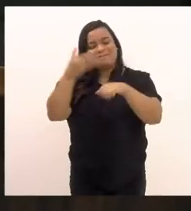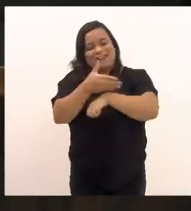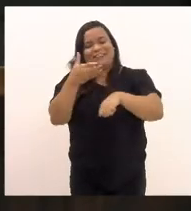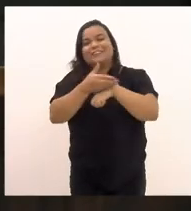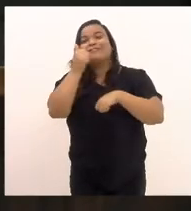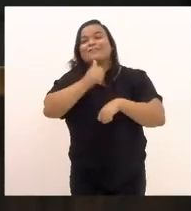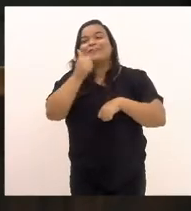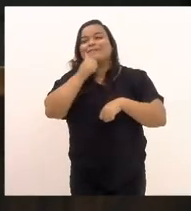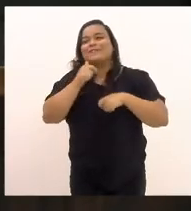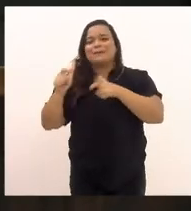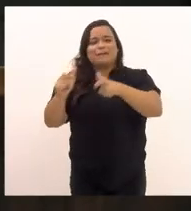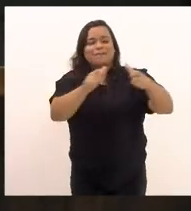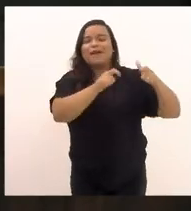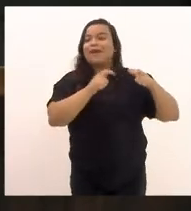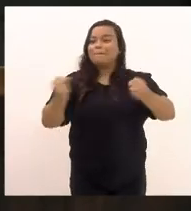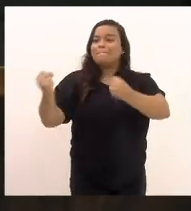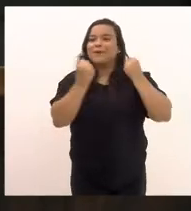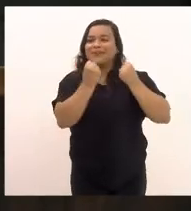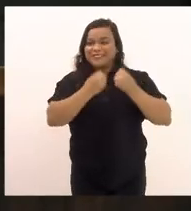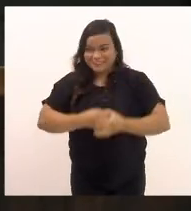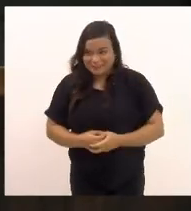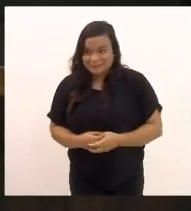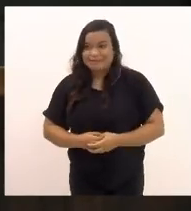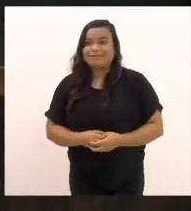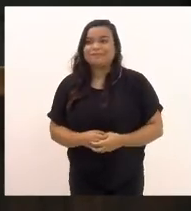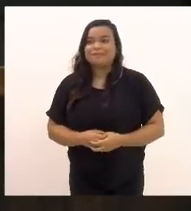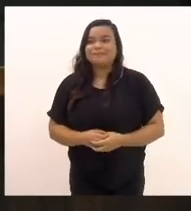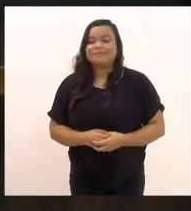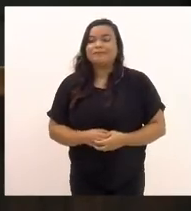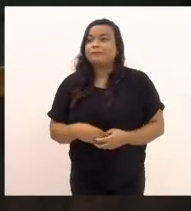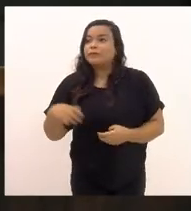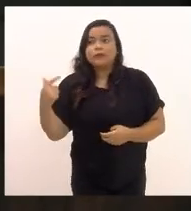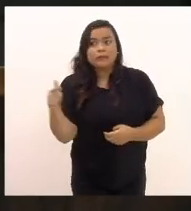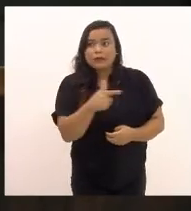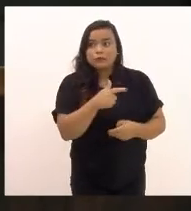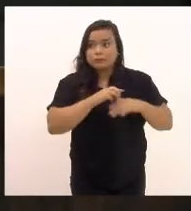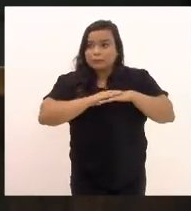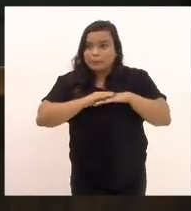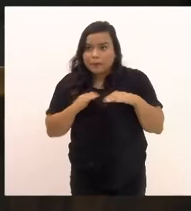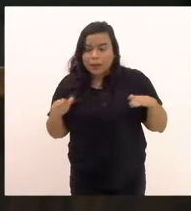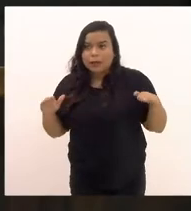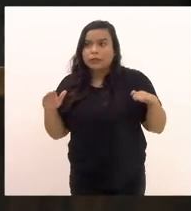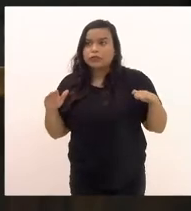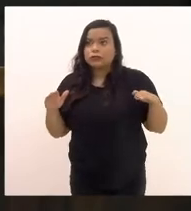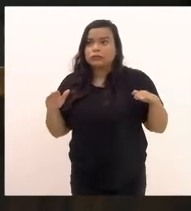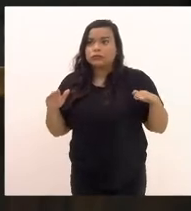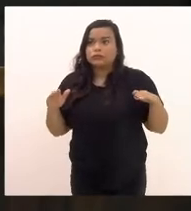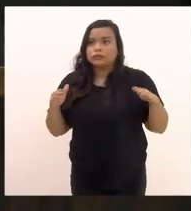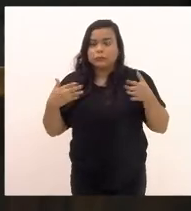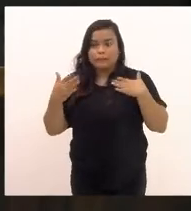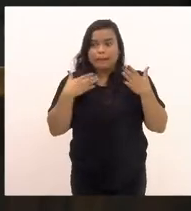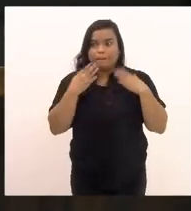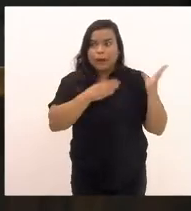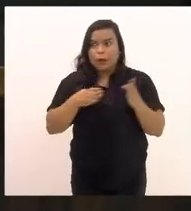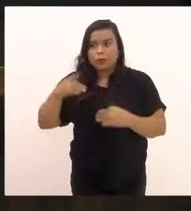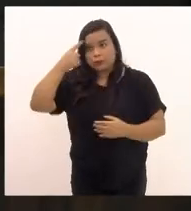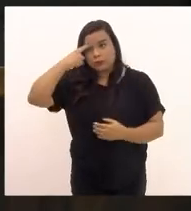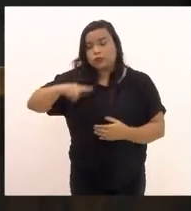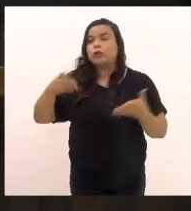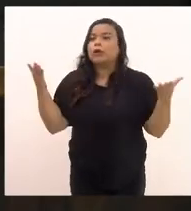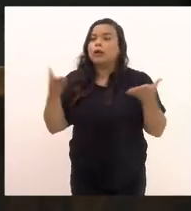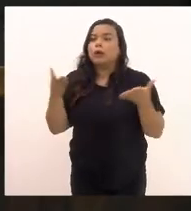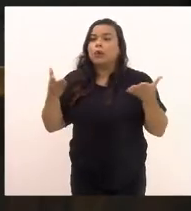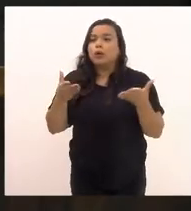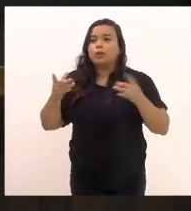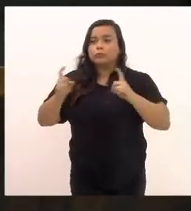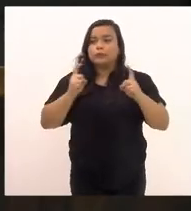nos espaços de poder. Não havendo mais a tratar na ordem do dia, passo ao expediente